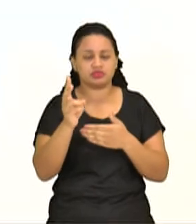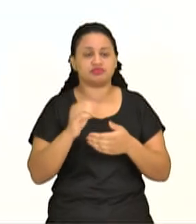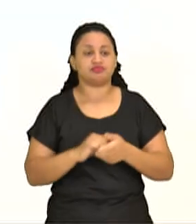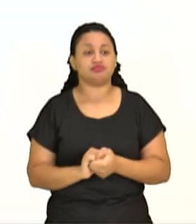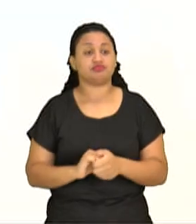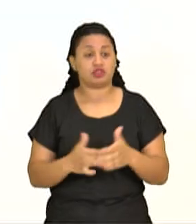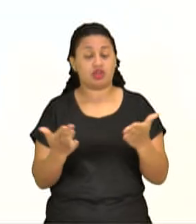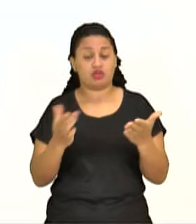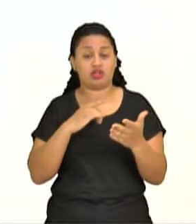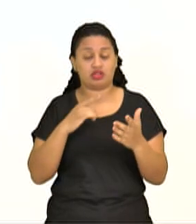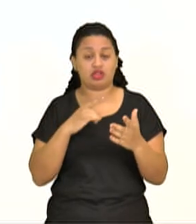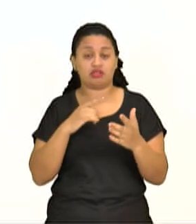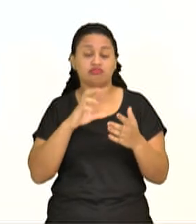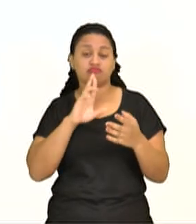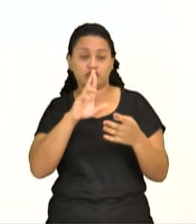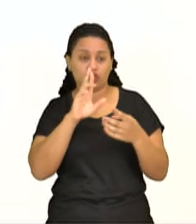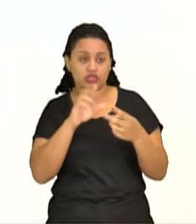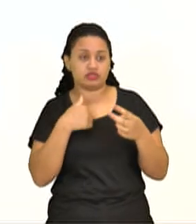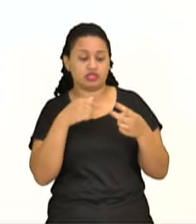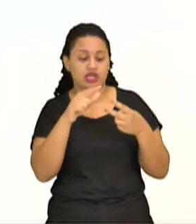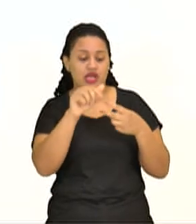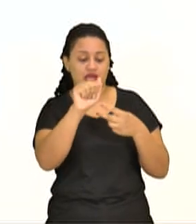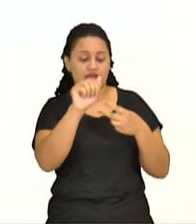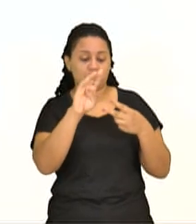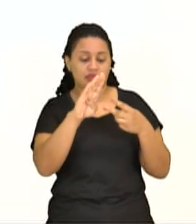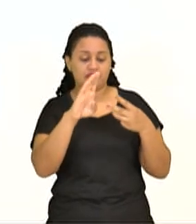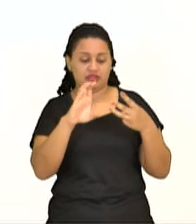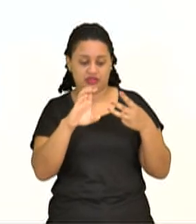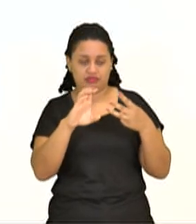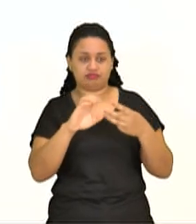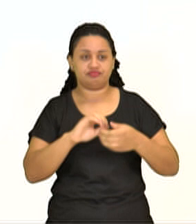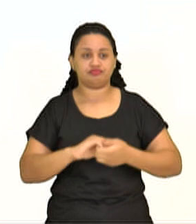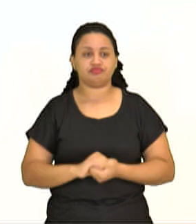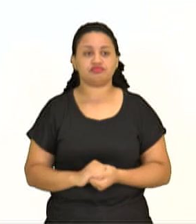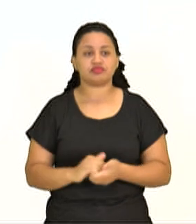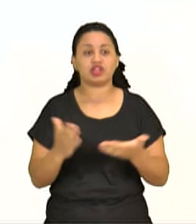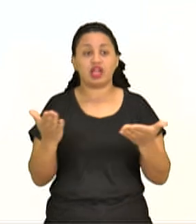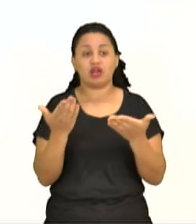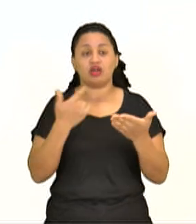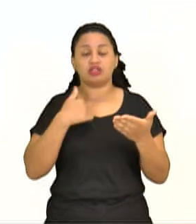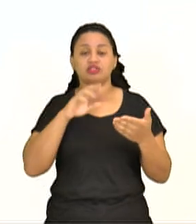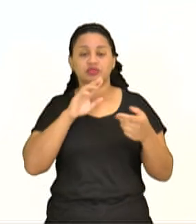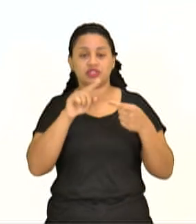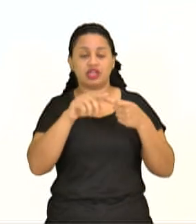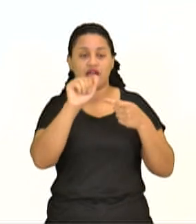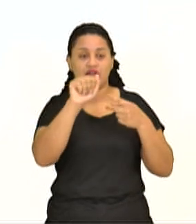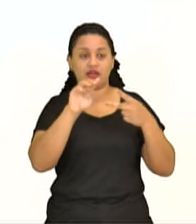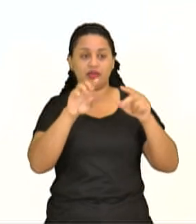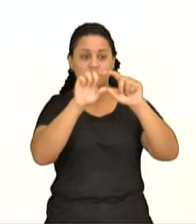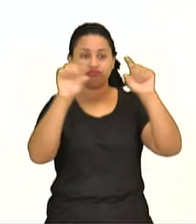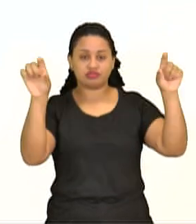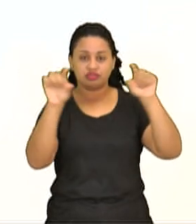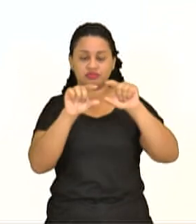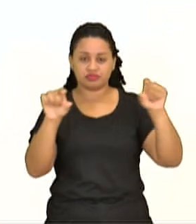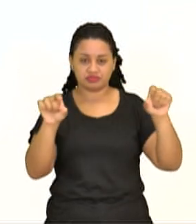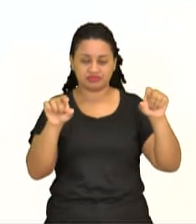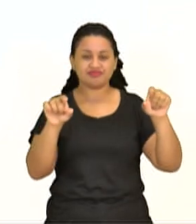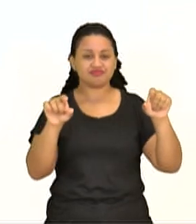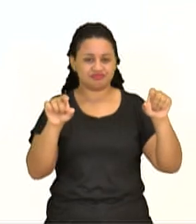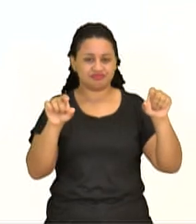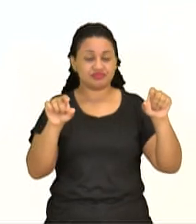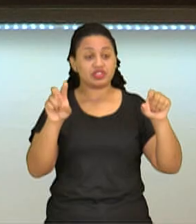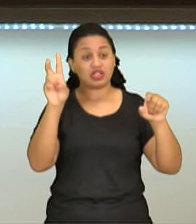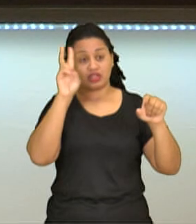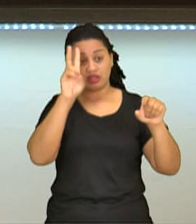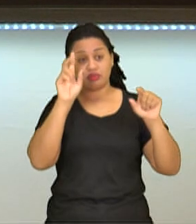as respostas, certo? E vamos resolver então essas expressões. Ó, tem duas expressões. Lembrando